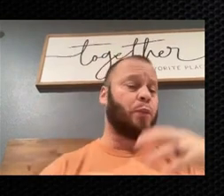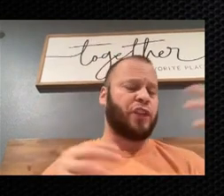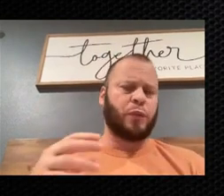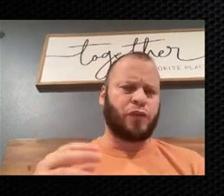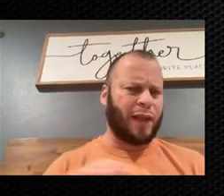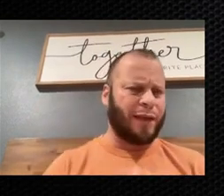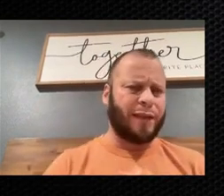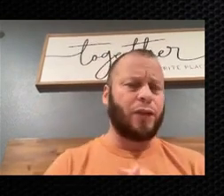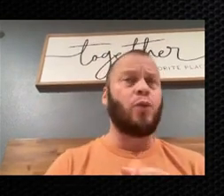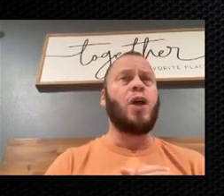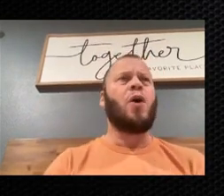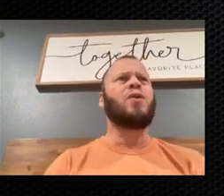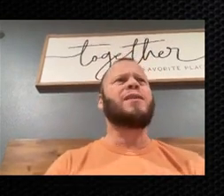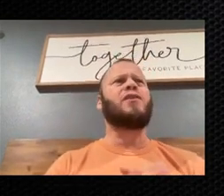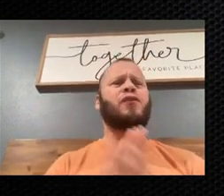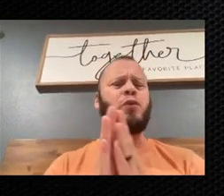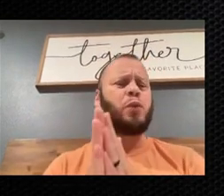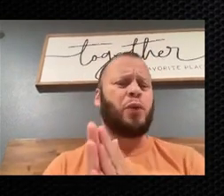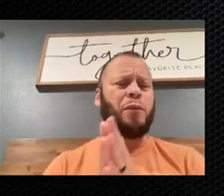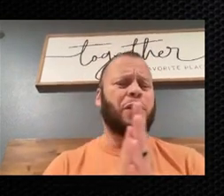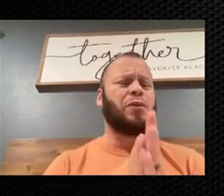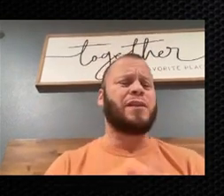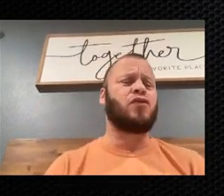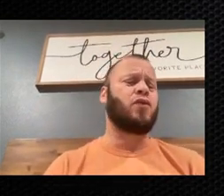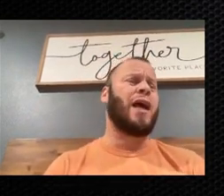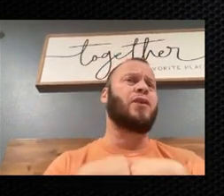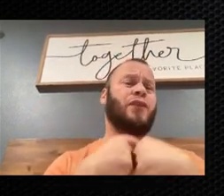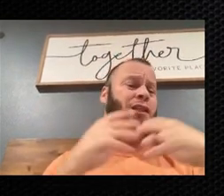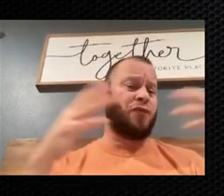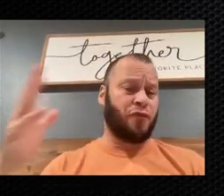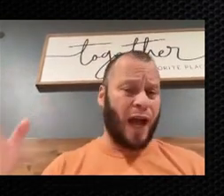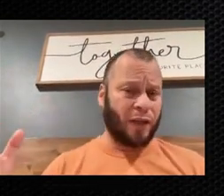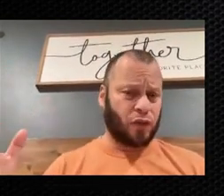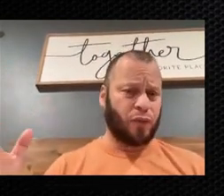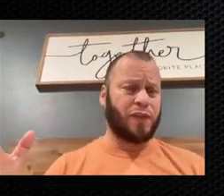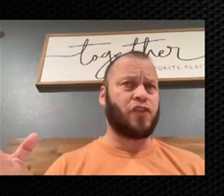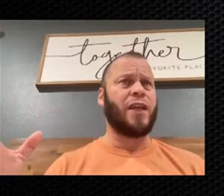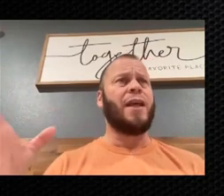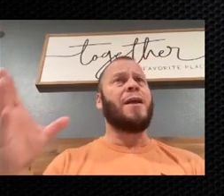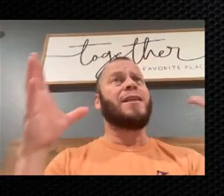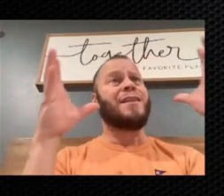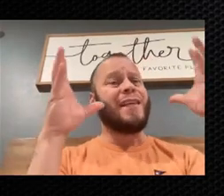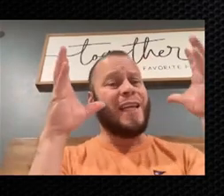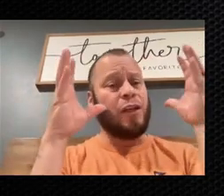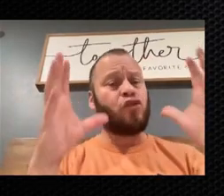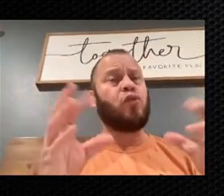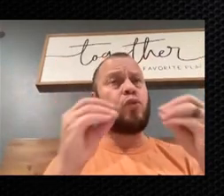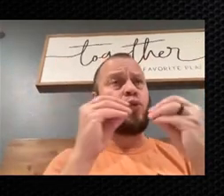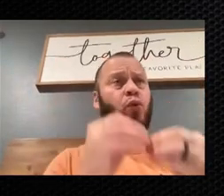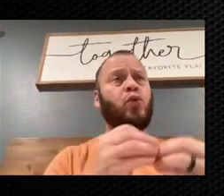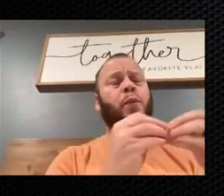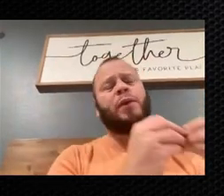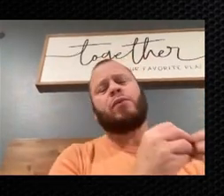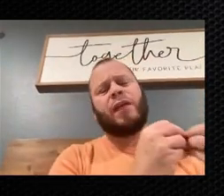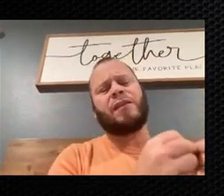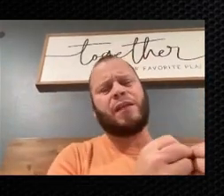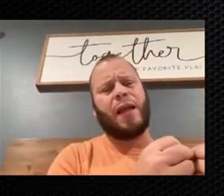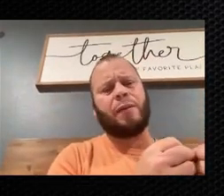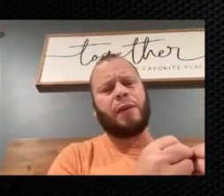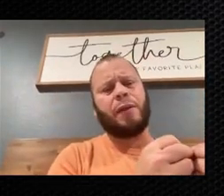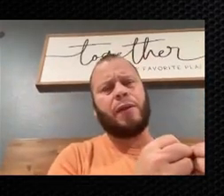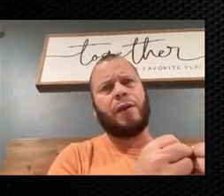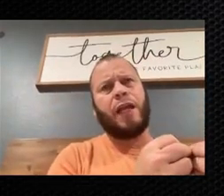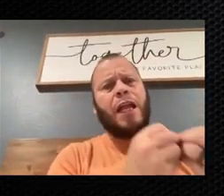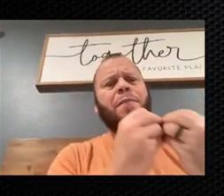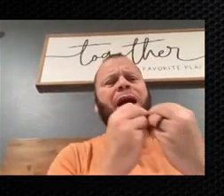não podemos falar aquilo ou seja fomos proibidos censurado a falar de várias coisas isso tudo pelo